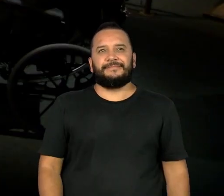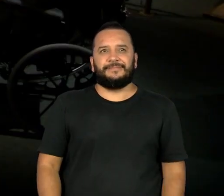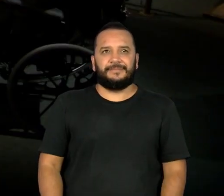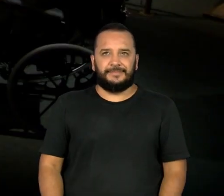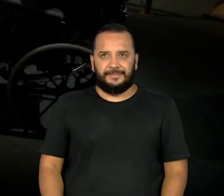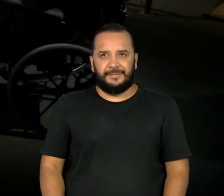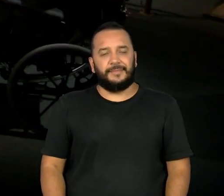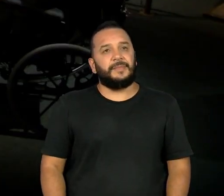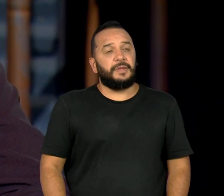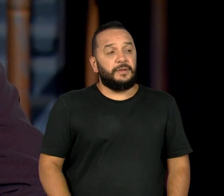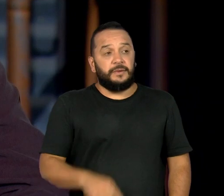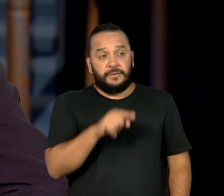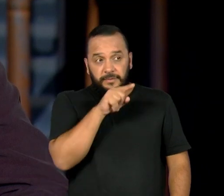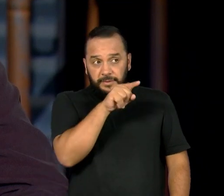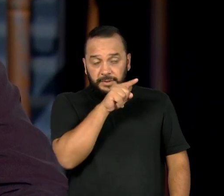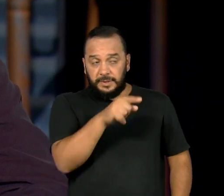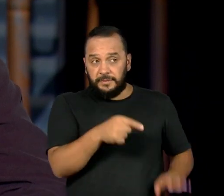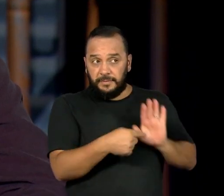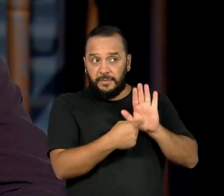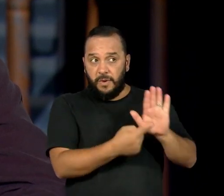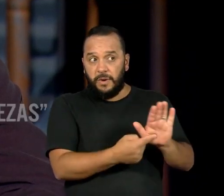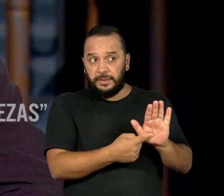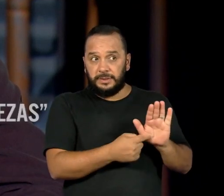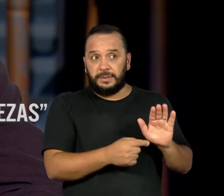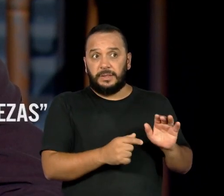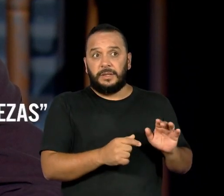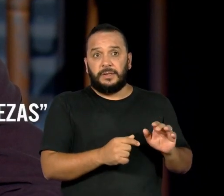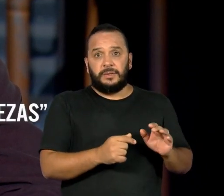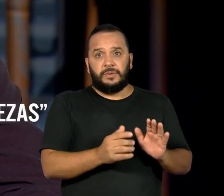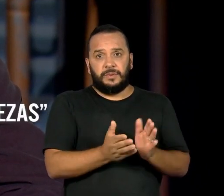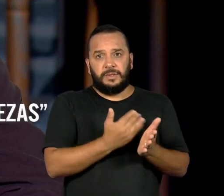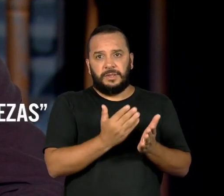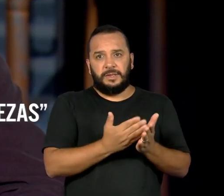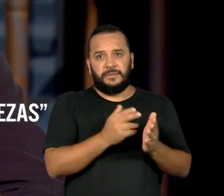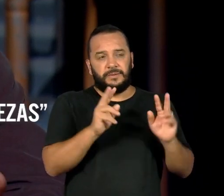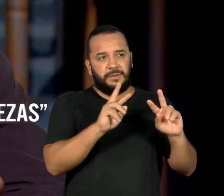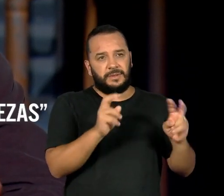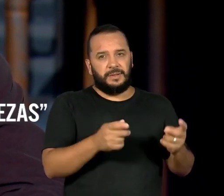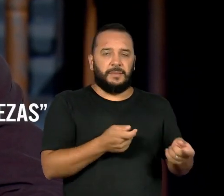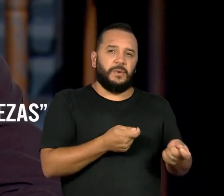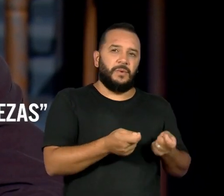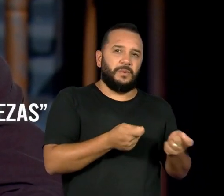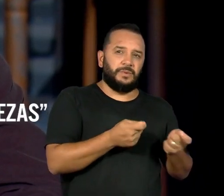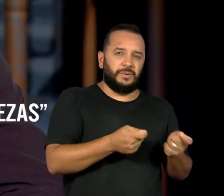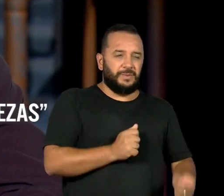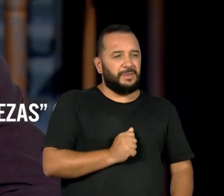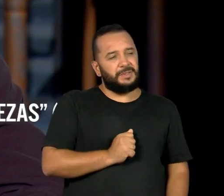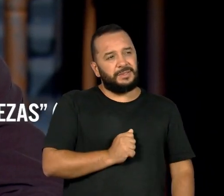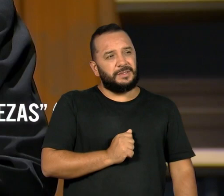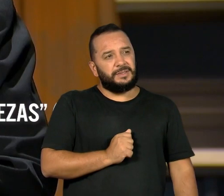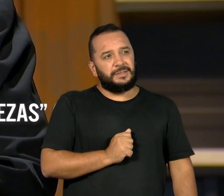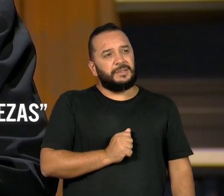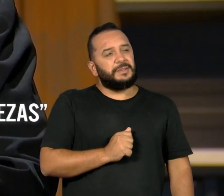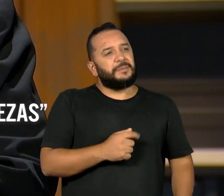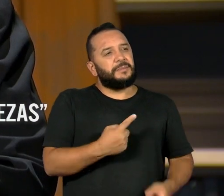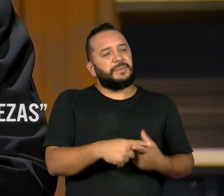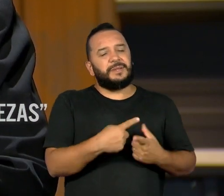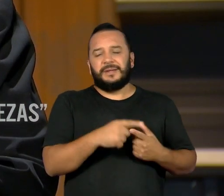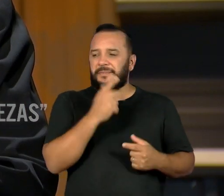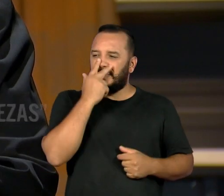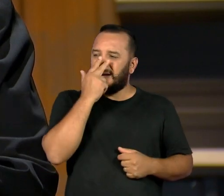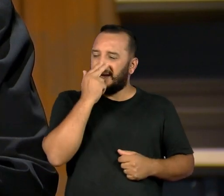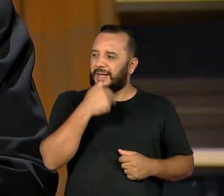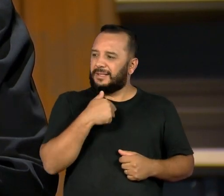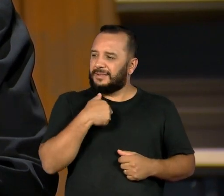Você traz uma coisa no seu livro que é o controle, que é essa ilusão do controle, não é isso? Por mais que